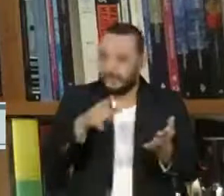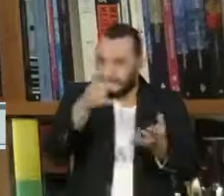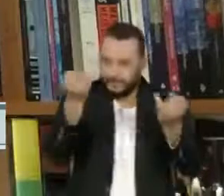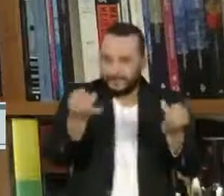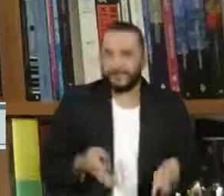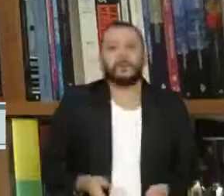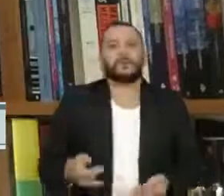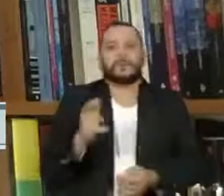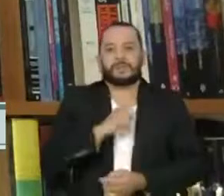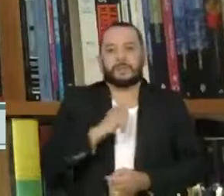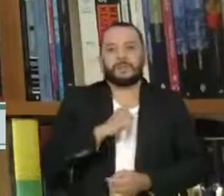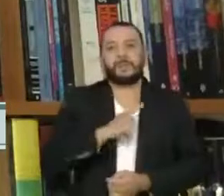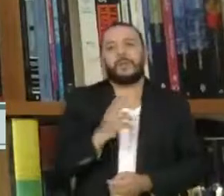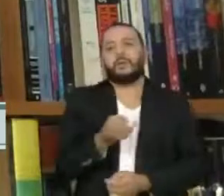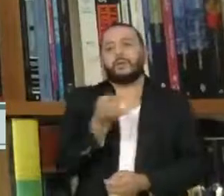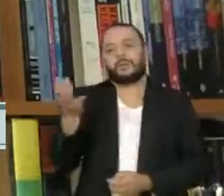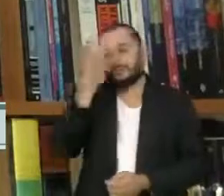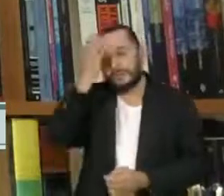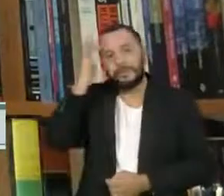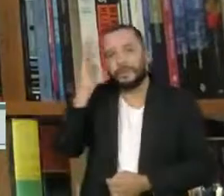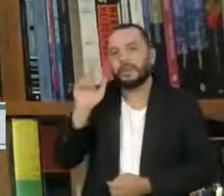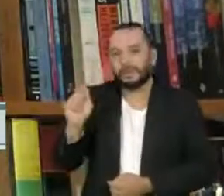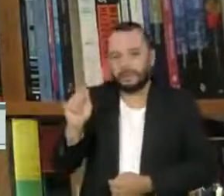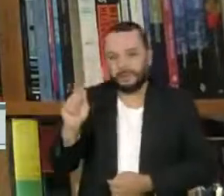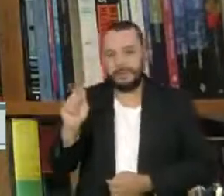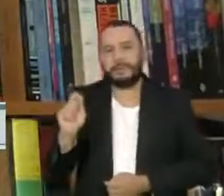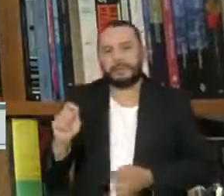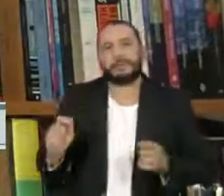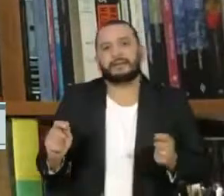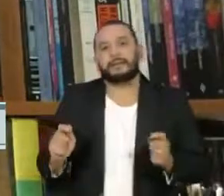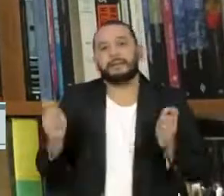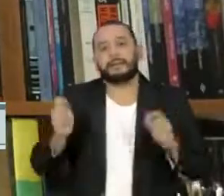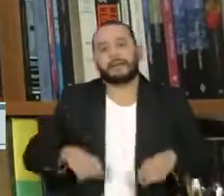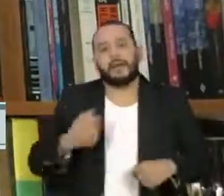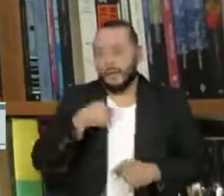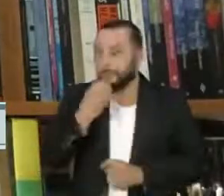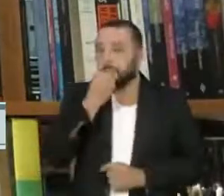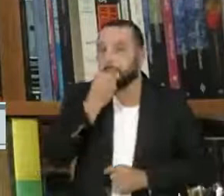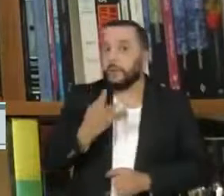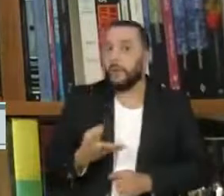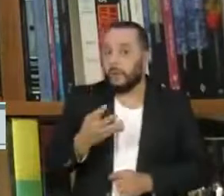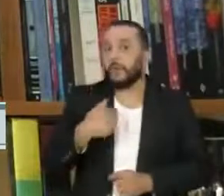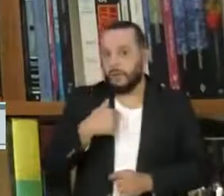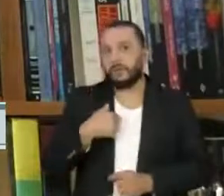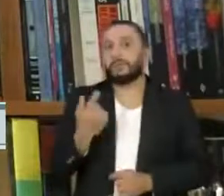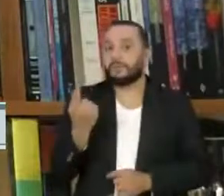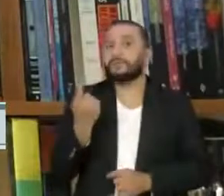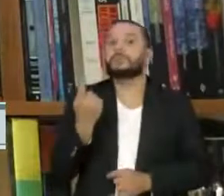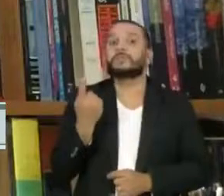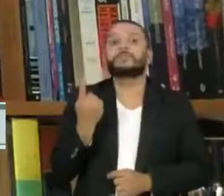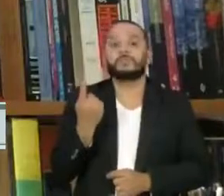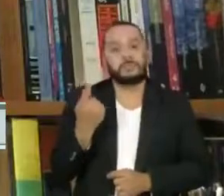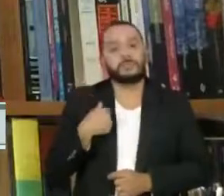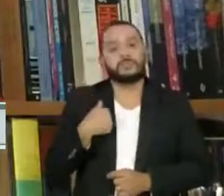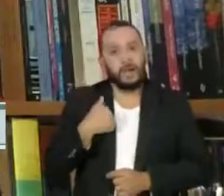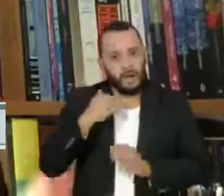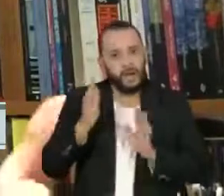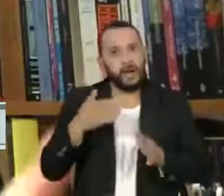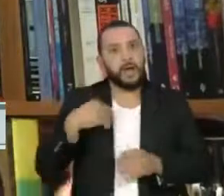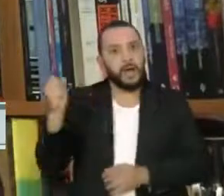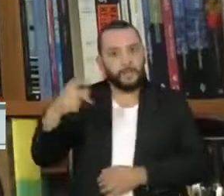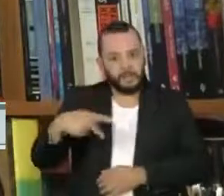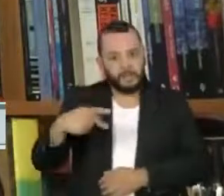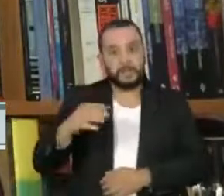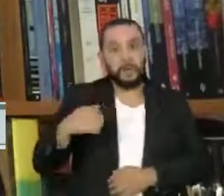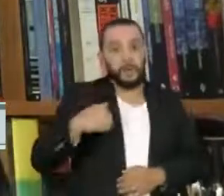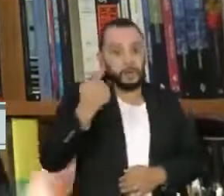bem, existe um público que, por um lado, tem uma garantia muito boa para oferecer para as instituições financeiras, que é o seu